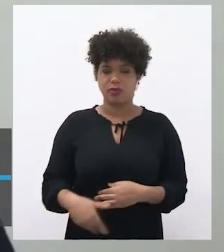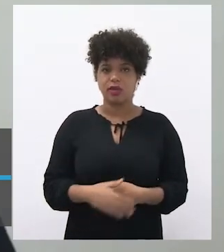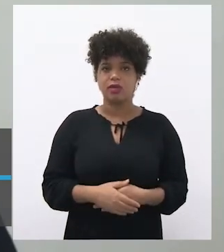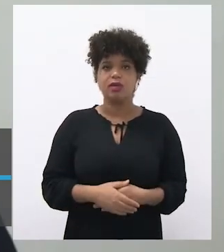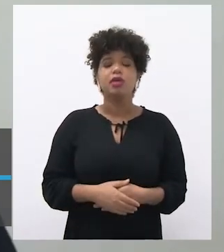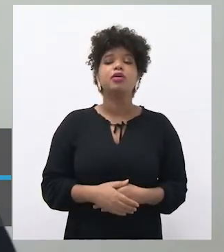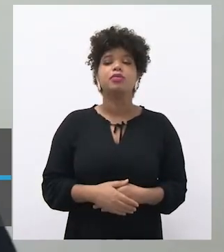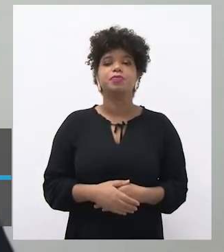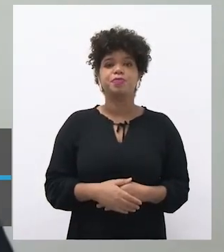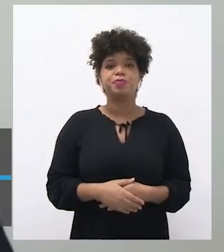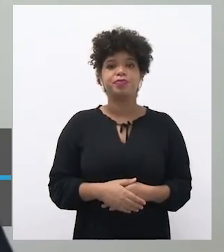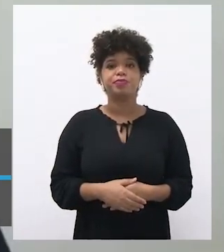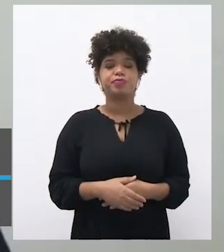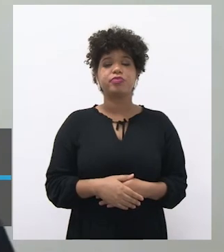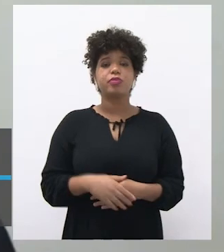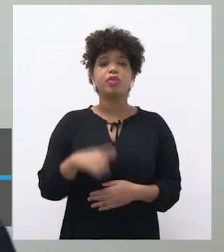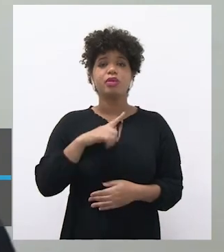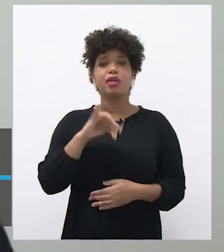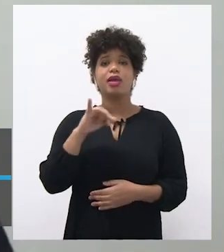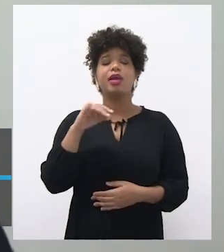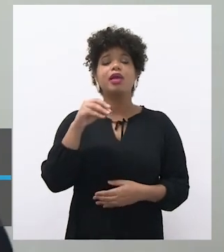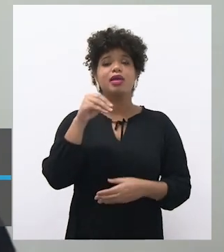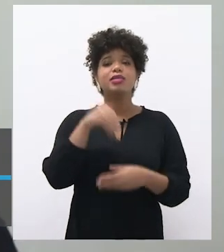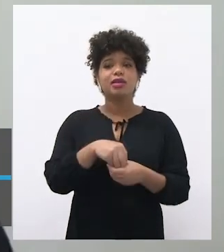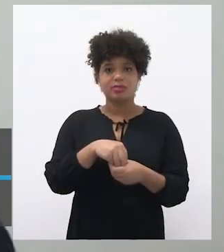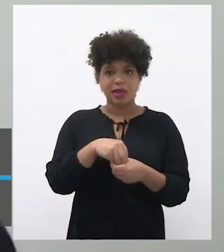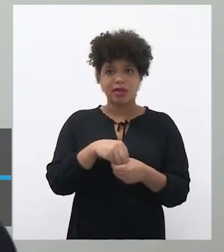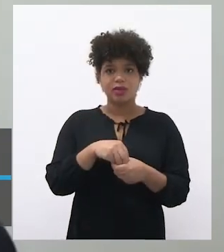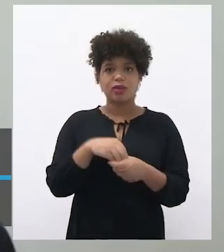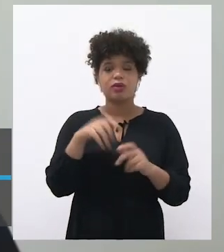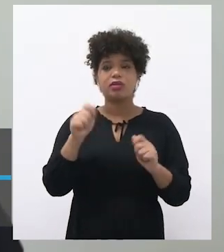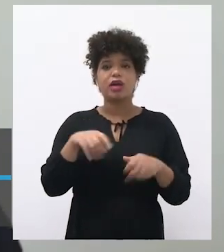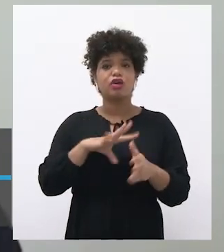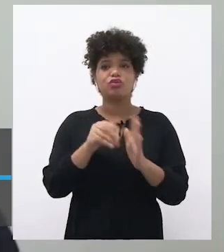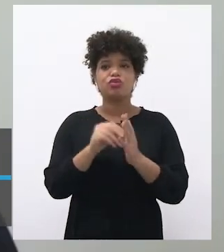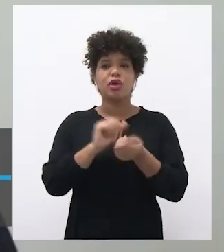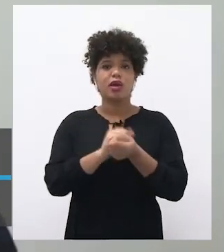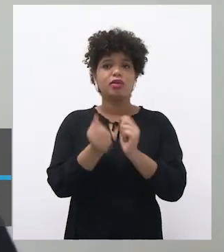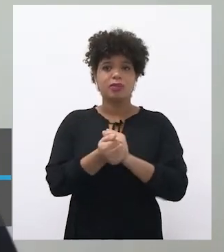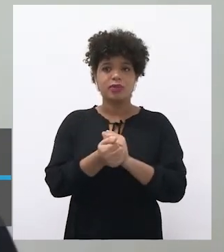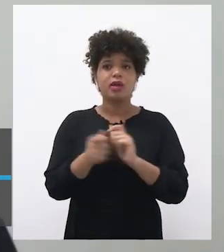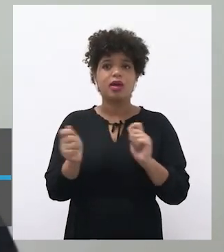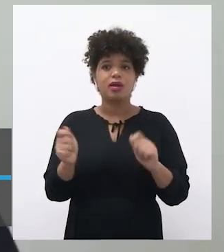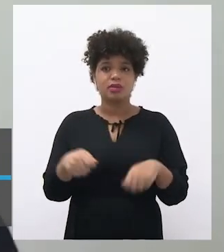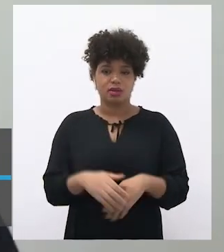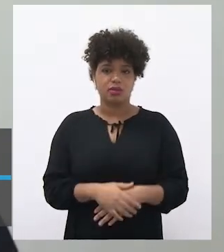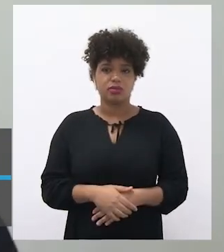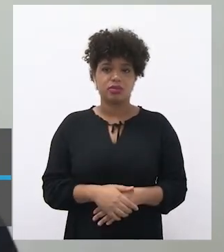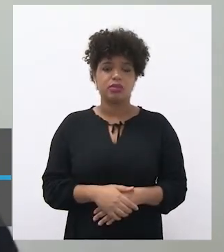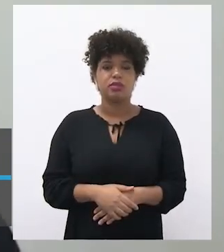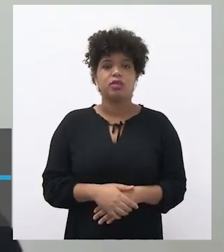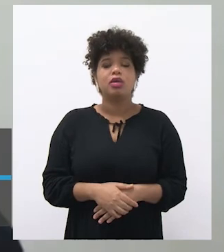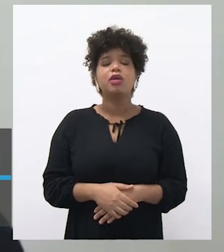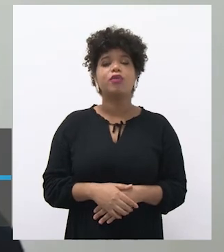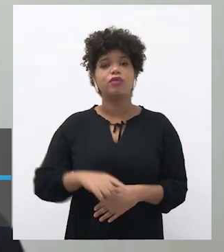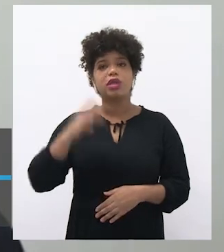brasileira como parte do ordenamento jurídico interno. Então, é possível que se faça controle né, dessas leis, de medidas